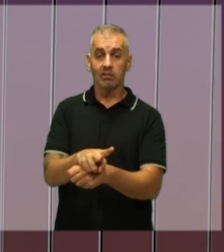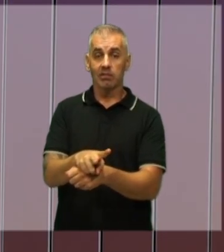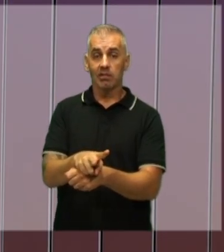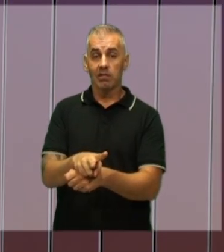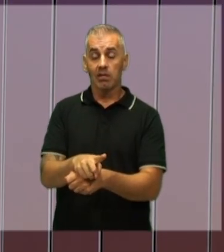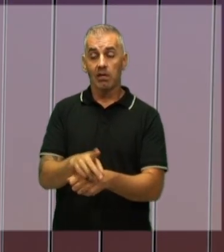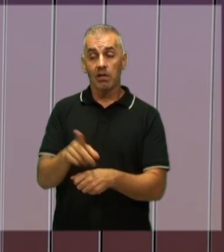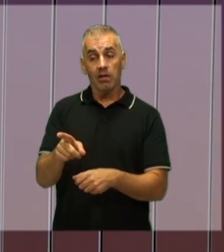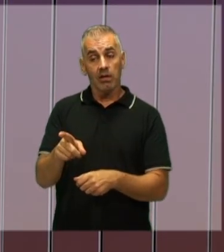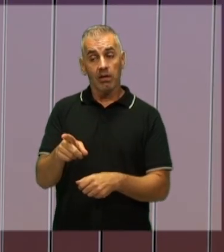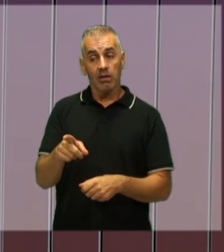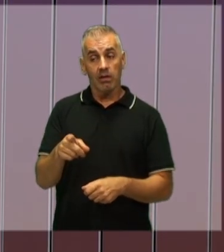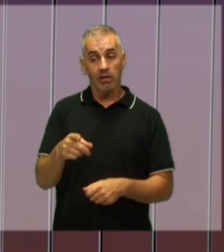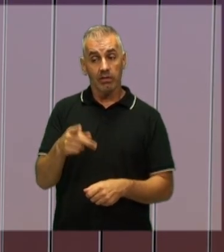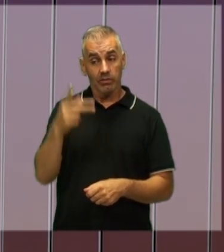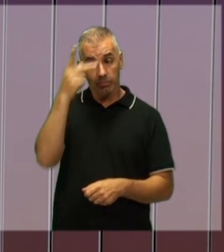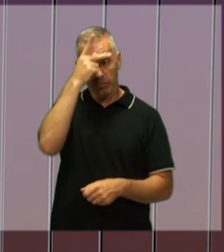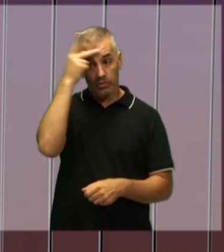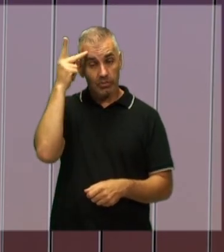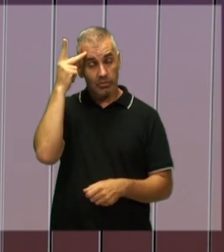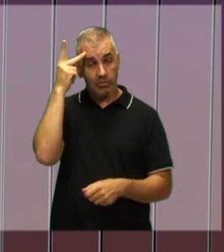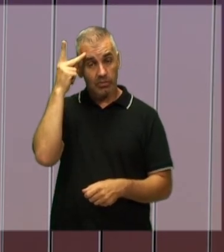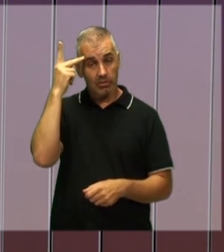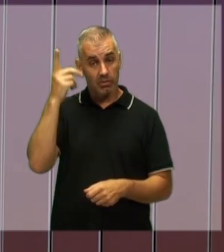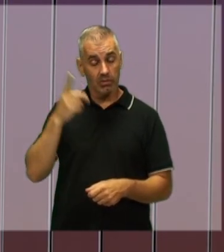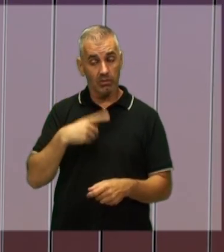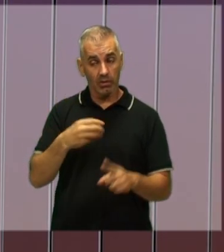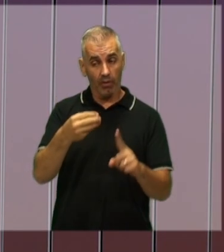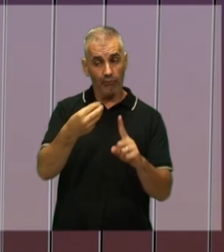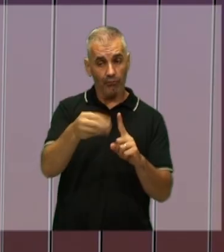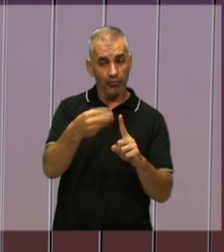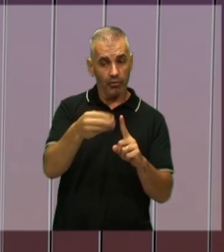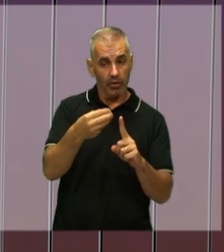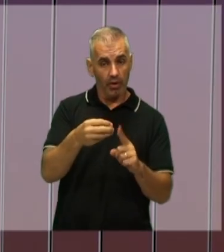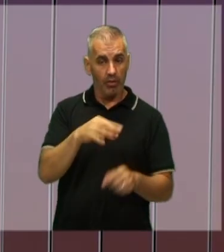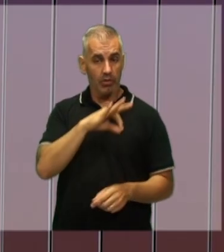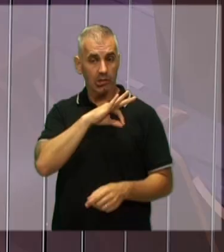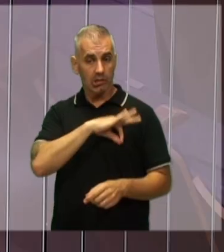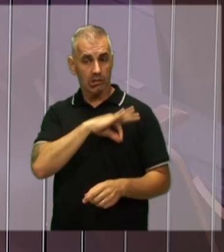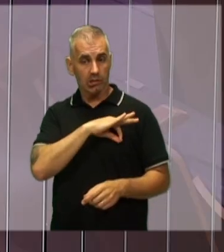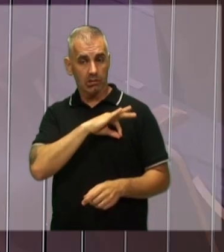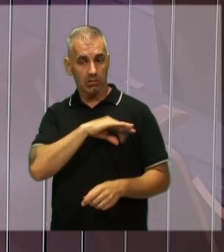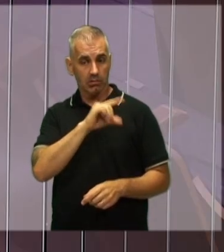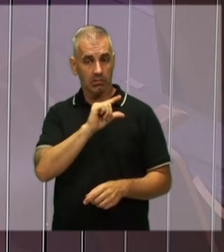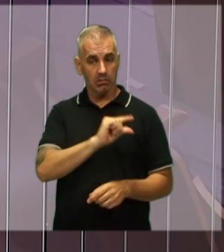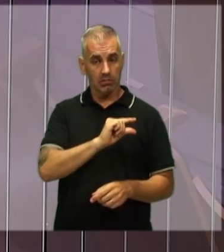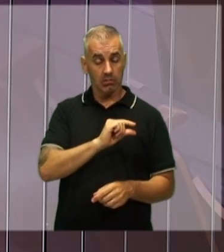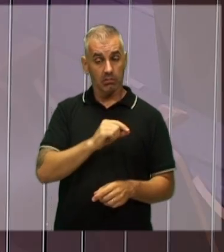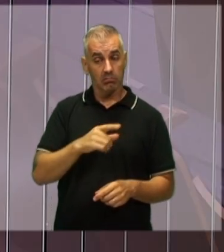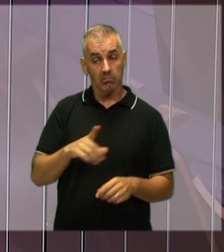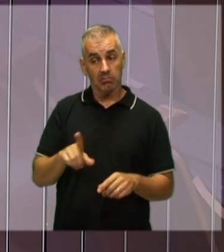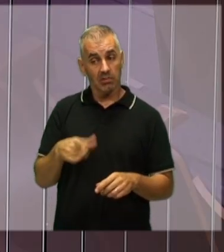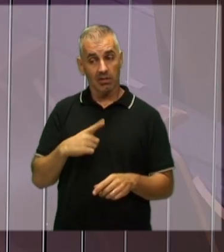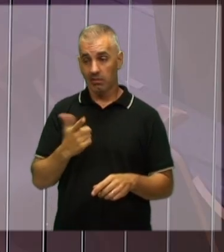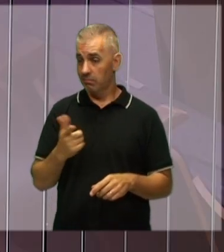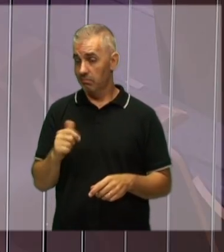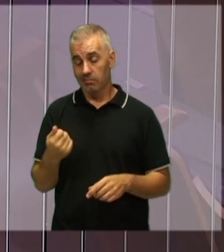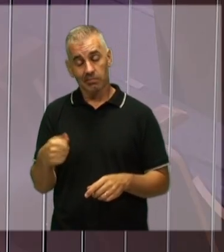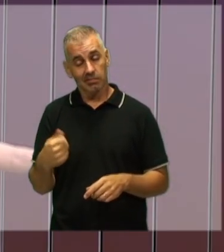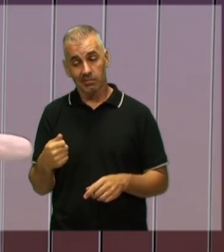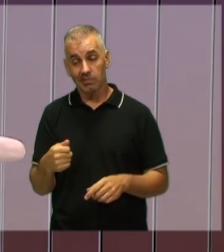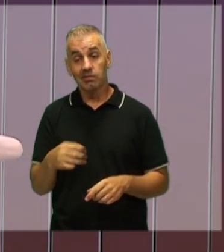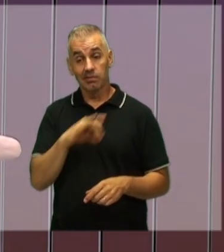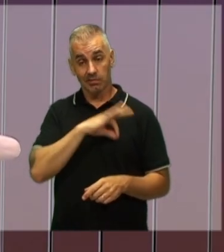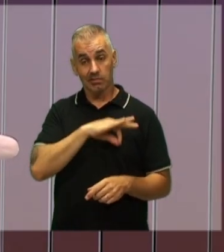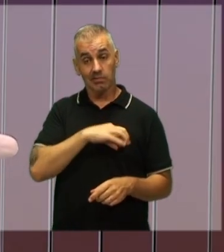justamente para essas pessoas de baixa renda, porque quem tem renda não precisa. O pai que vai lá e pague o estudo do filho.